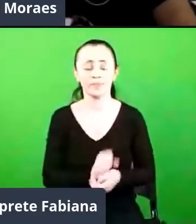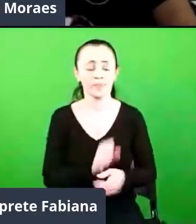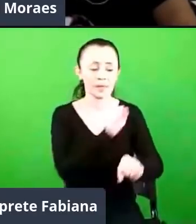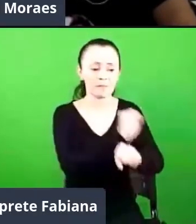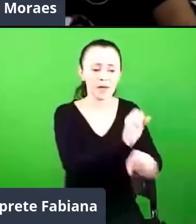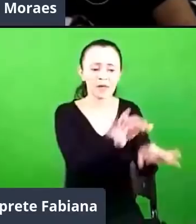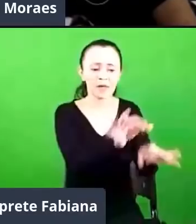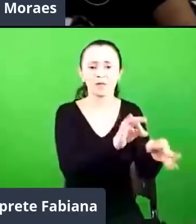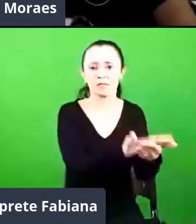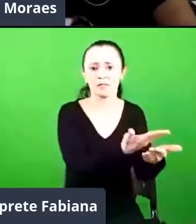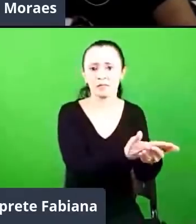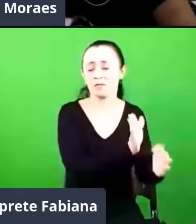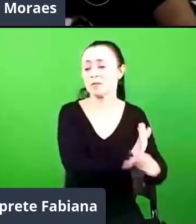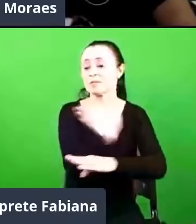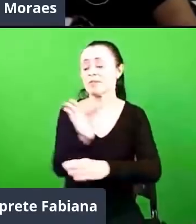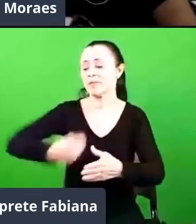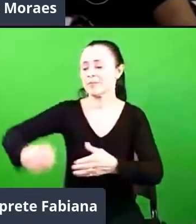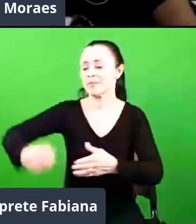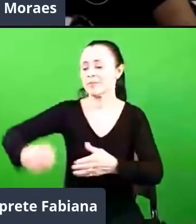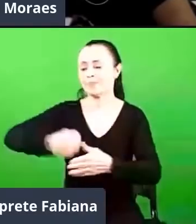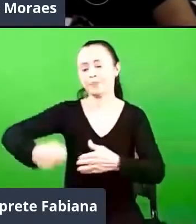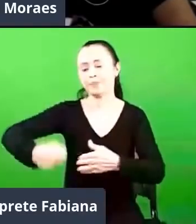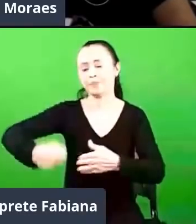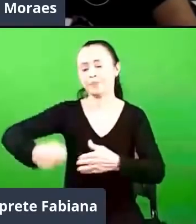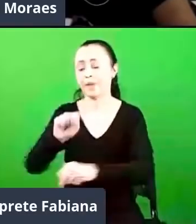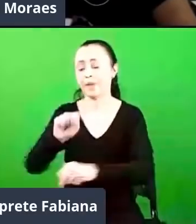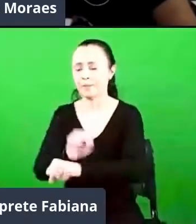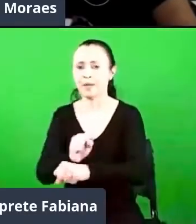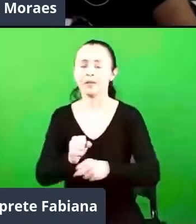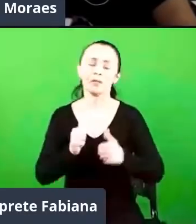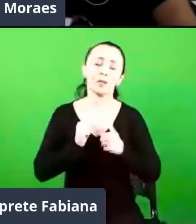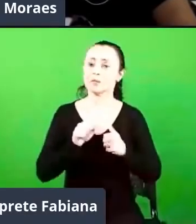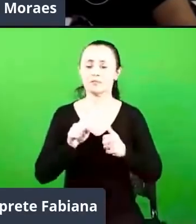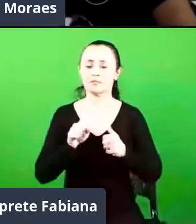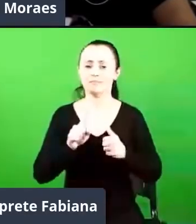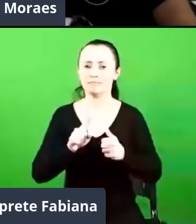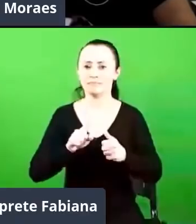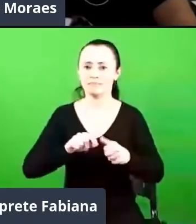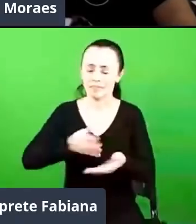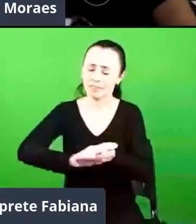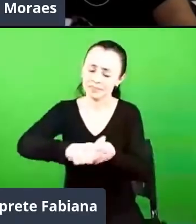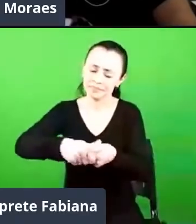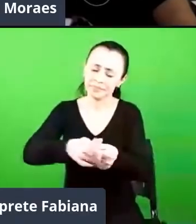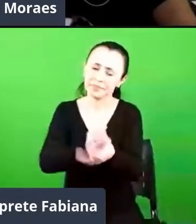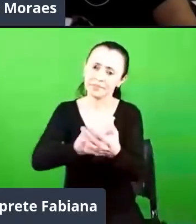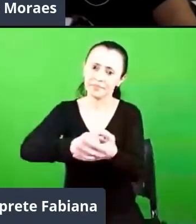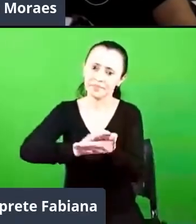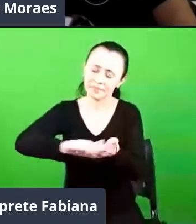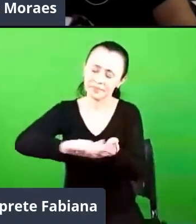eu vou fazer almoço. Aí, se menos de fazer almoço, eu vou descansar, vou lavar a louça. Né? Então, assim, são inúmeras